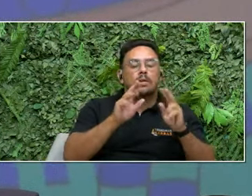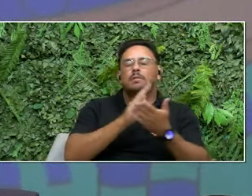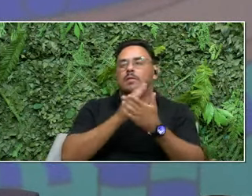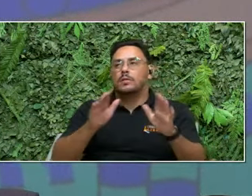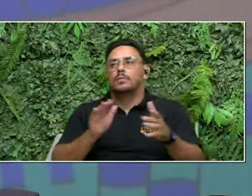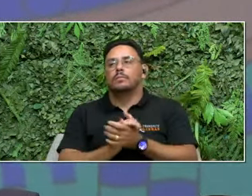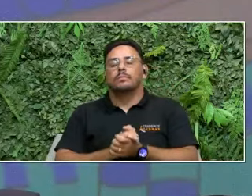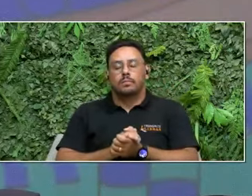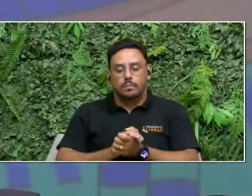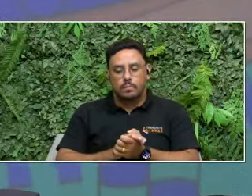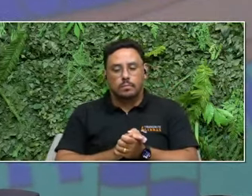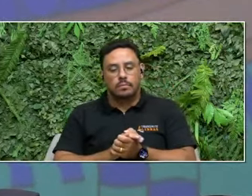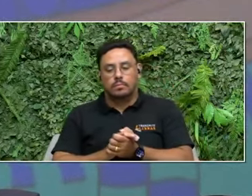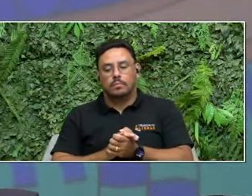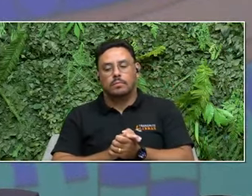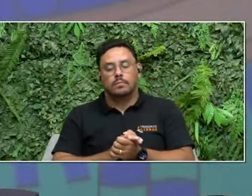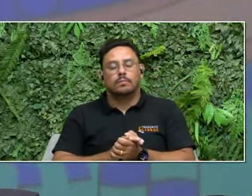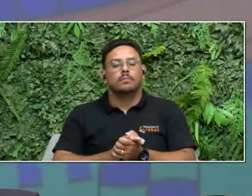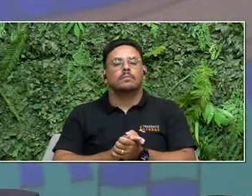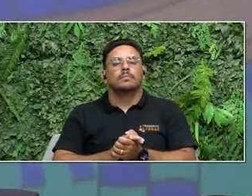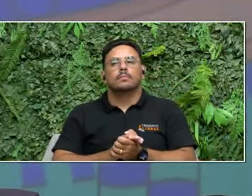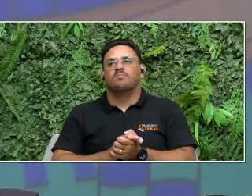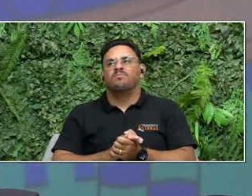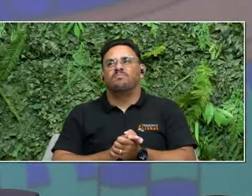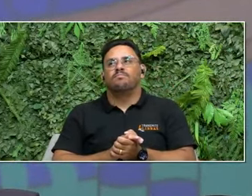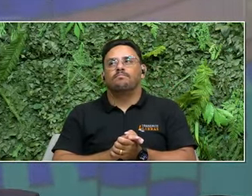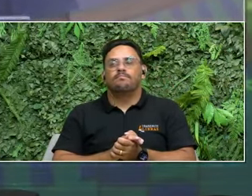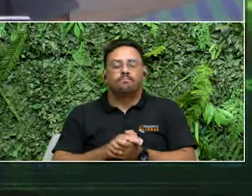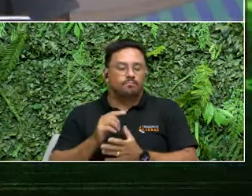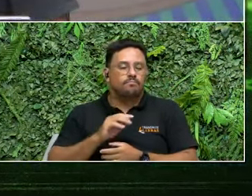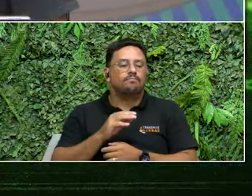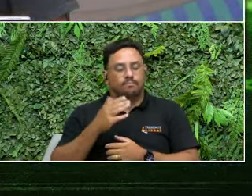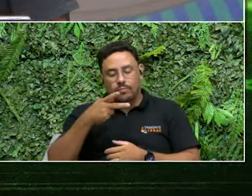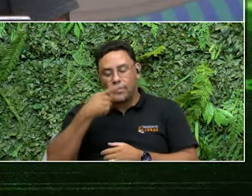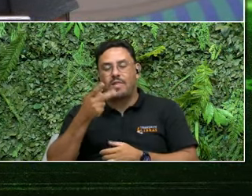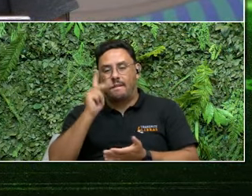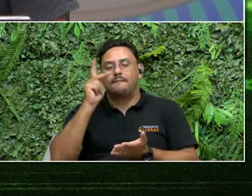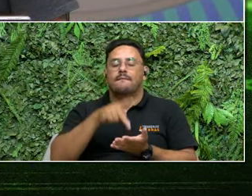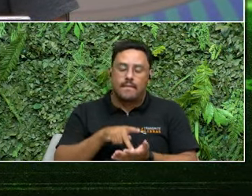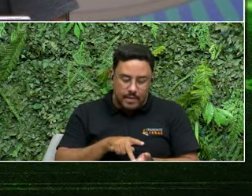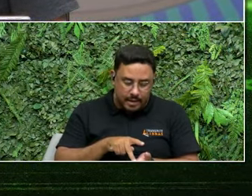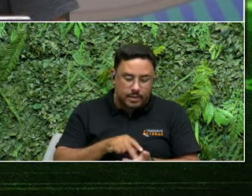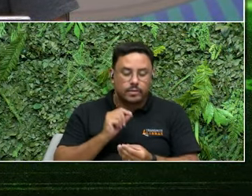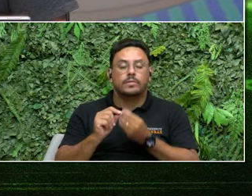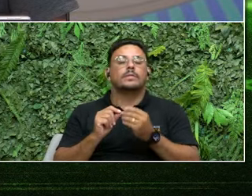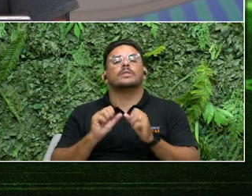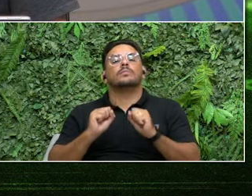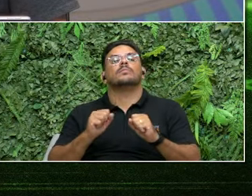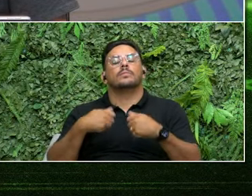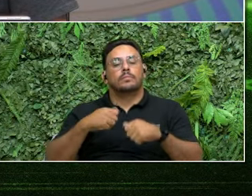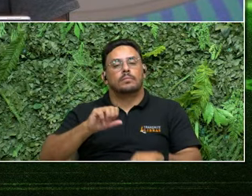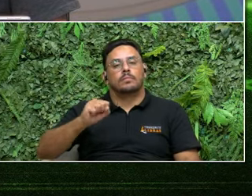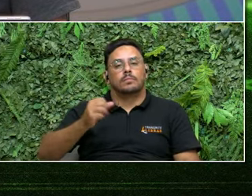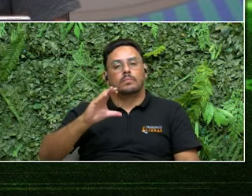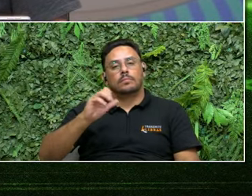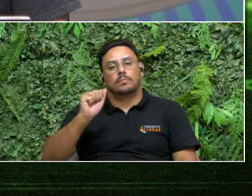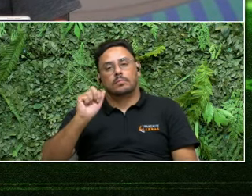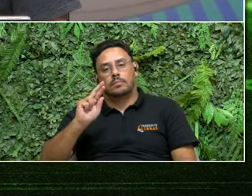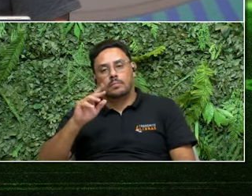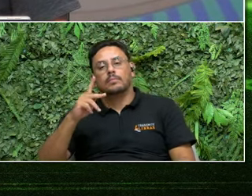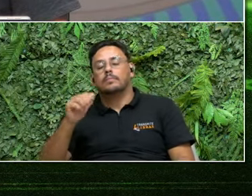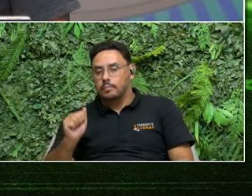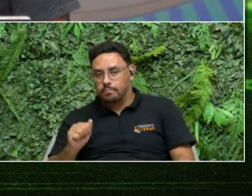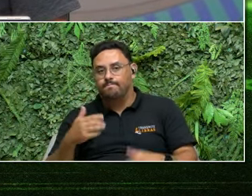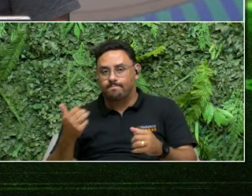d ah para ser coerente né Bob naquele primeiro comentrio Quem deveria entrar Oara no